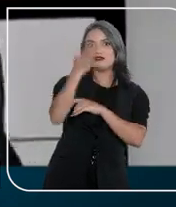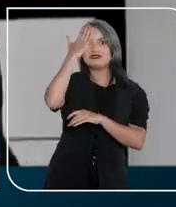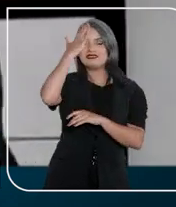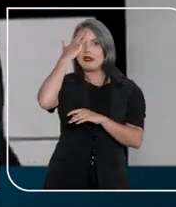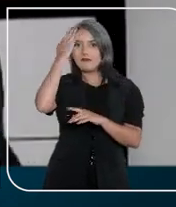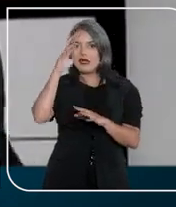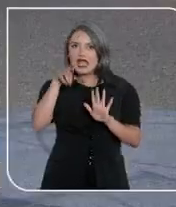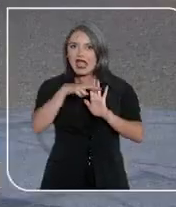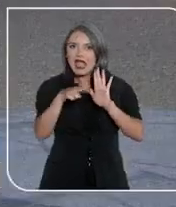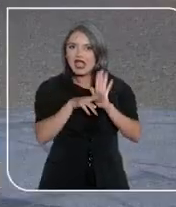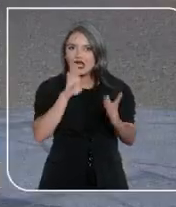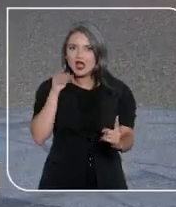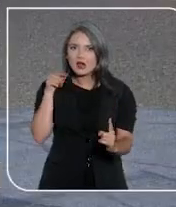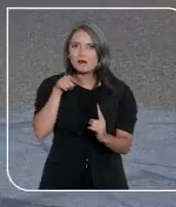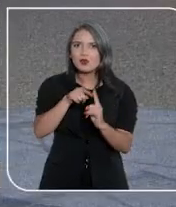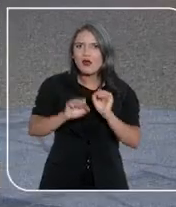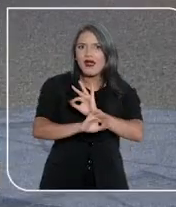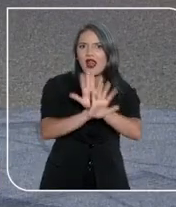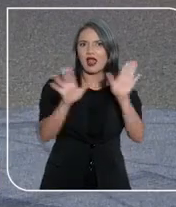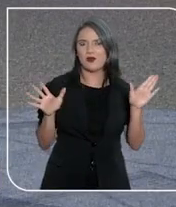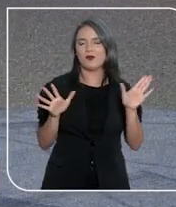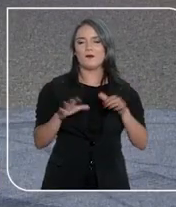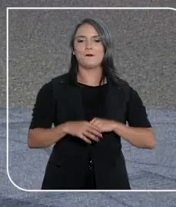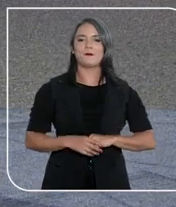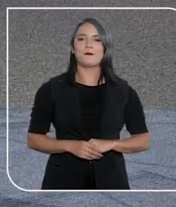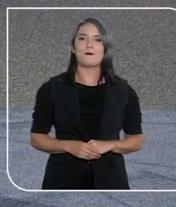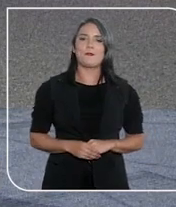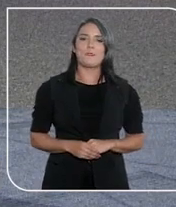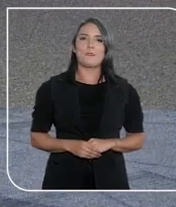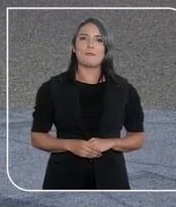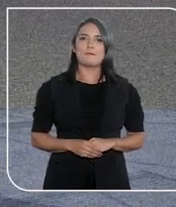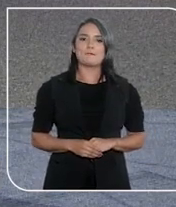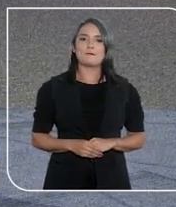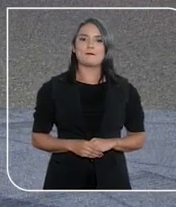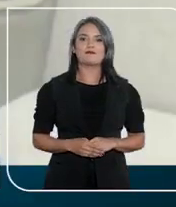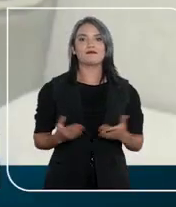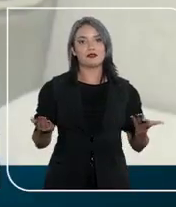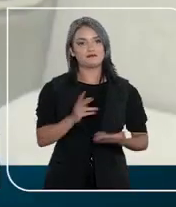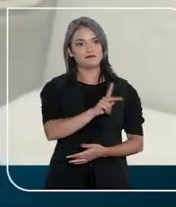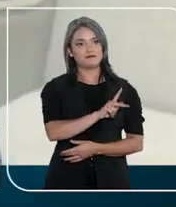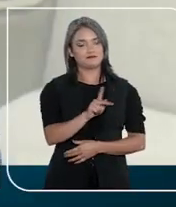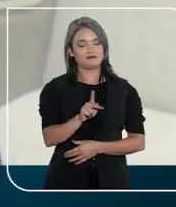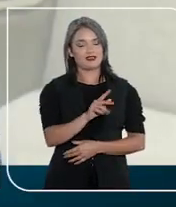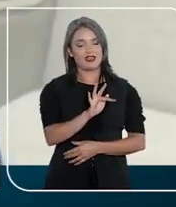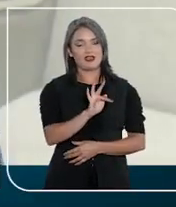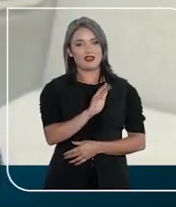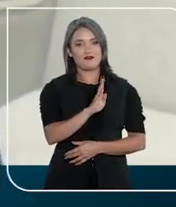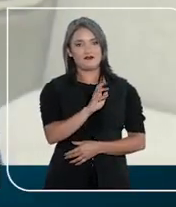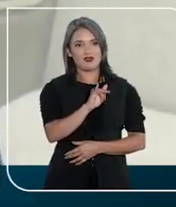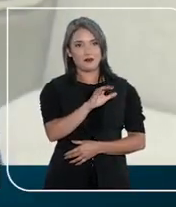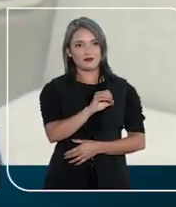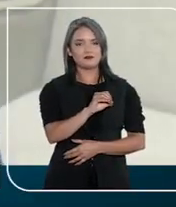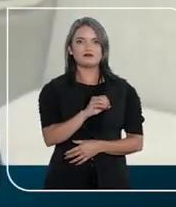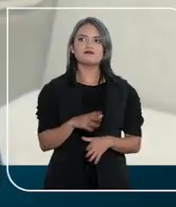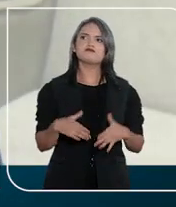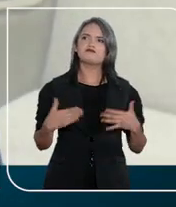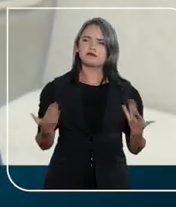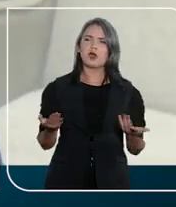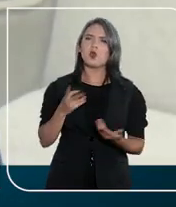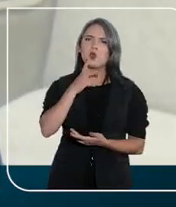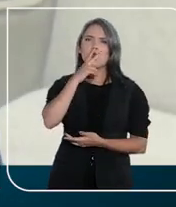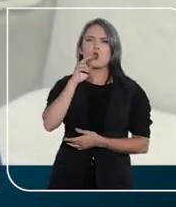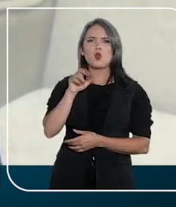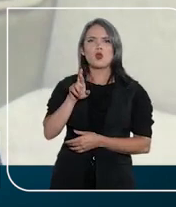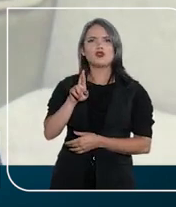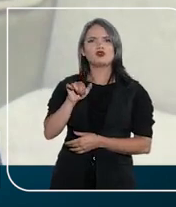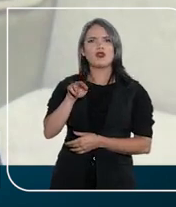critério objetivo. Por favor, doutor Fábio. Bom, eu acho que o Renan ele foi bastante exaustivo assim, na